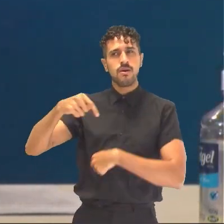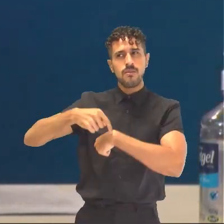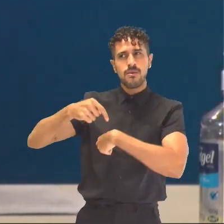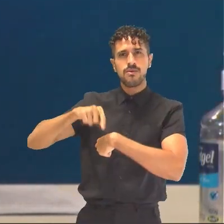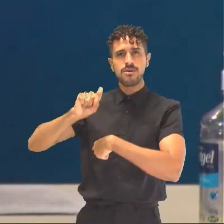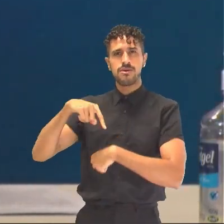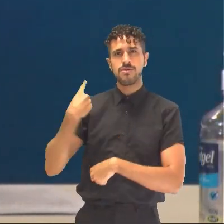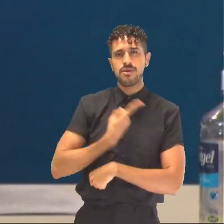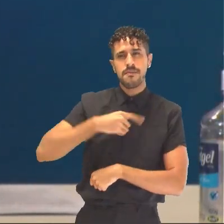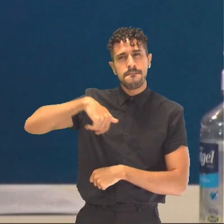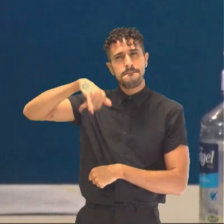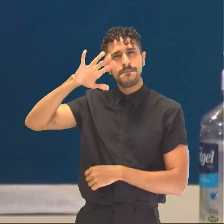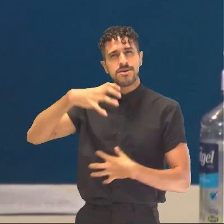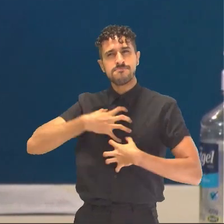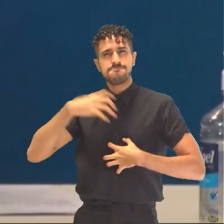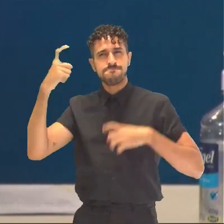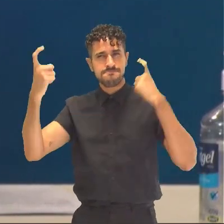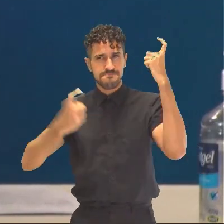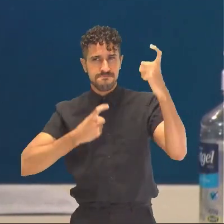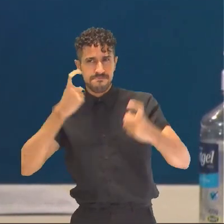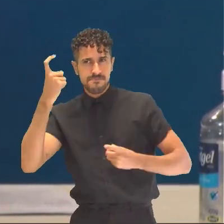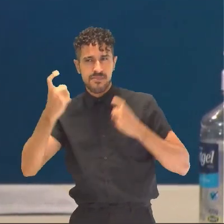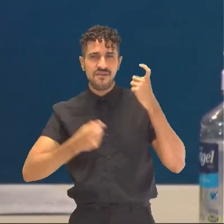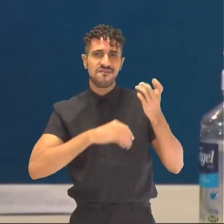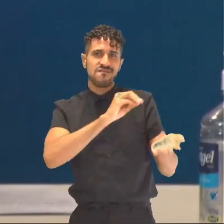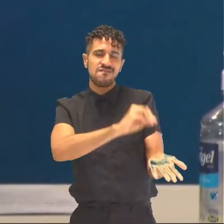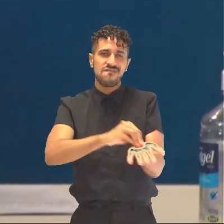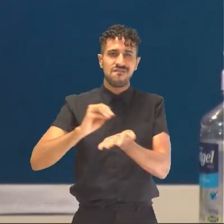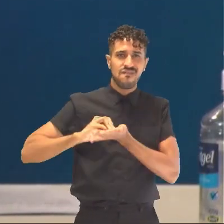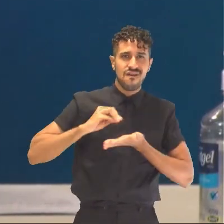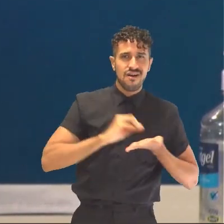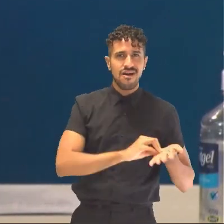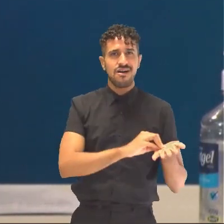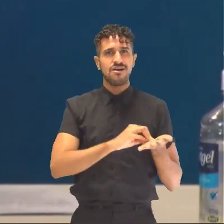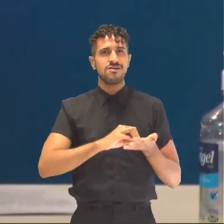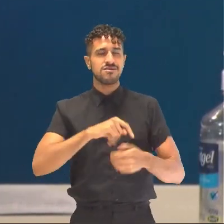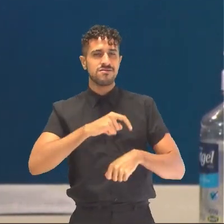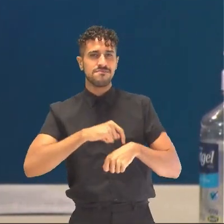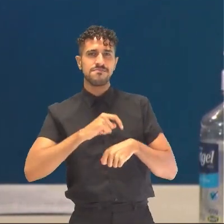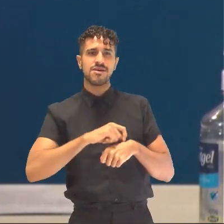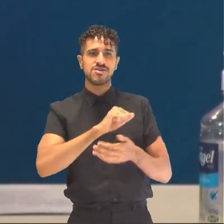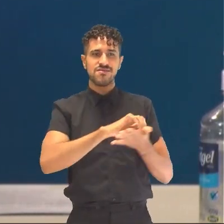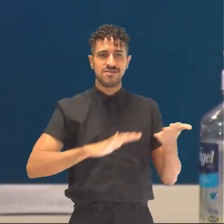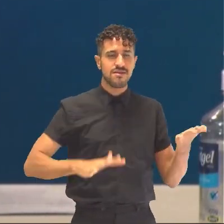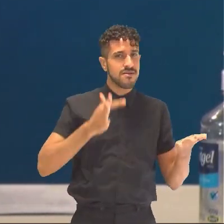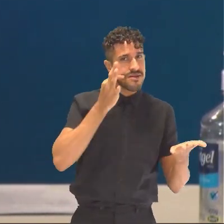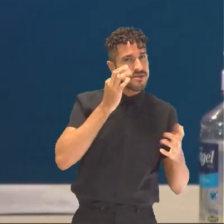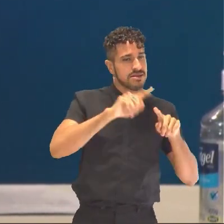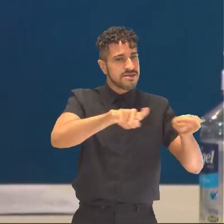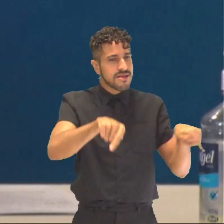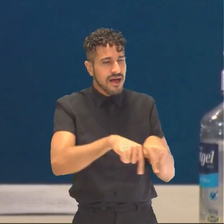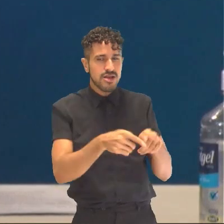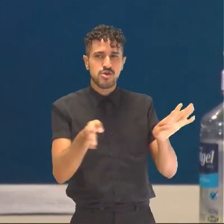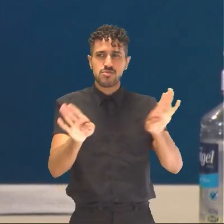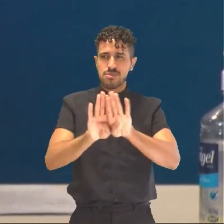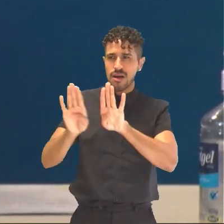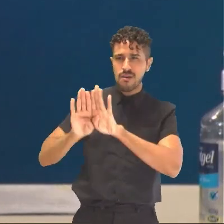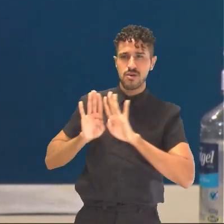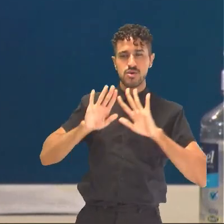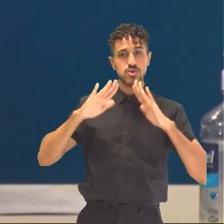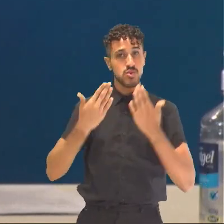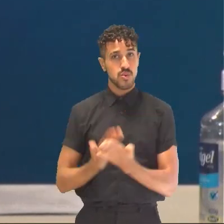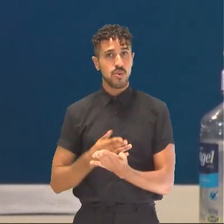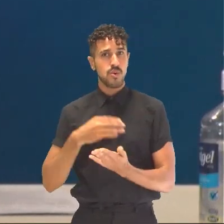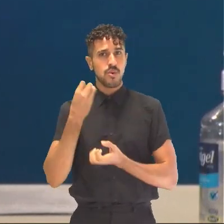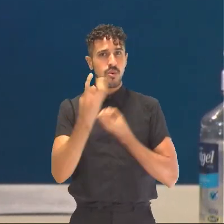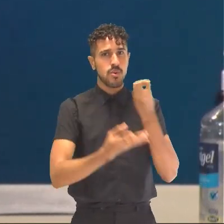que nós mais nos preocupamos, né, com a ausência das atividades presenciais em sala, as escolas fechadas. Então, essa